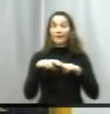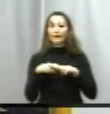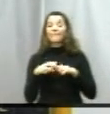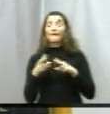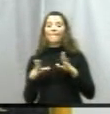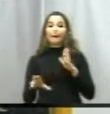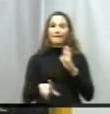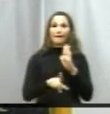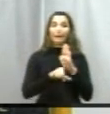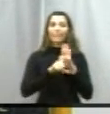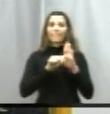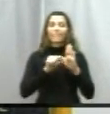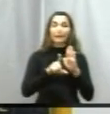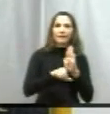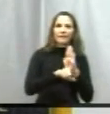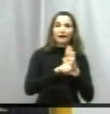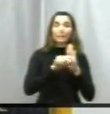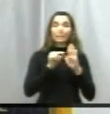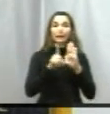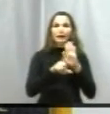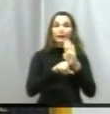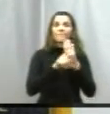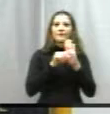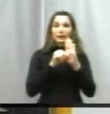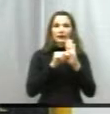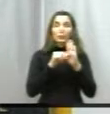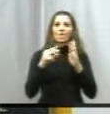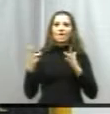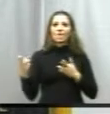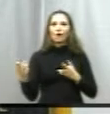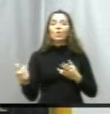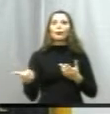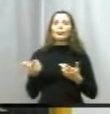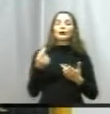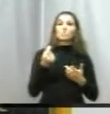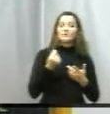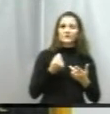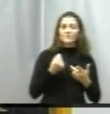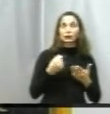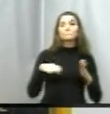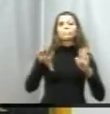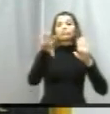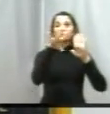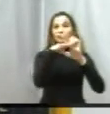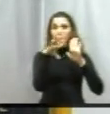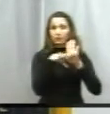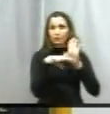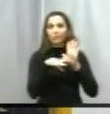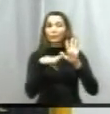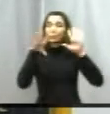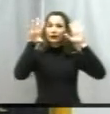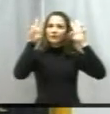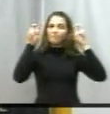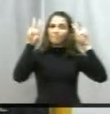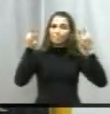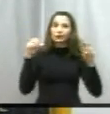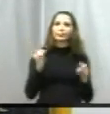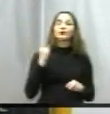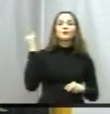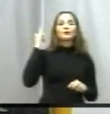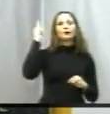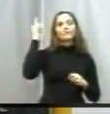emendas como no orçamento. Não é? Ela trata de programas, e é muito importante